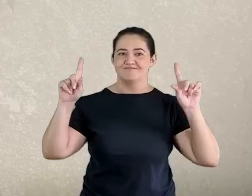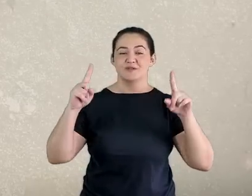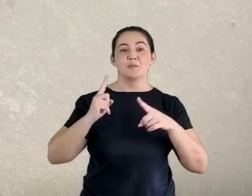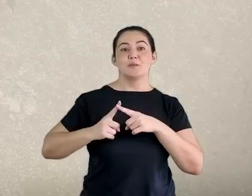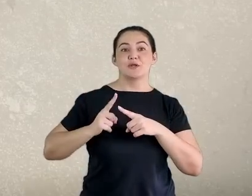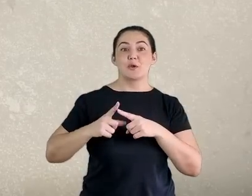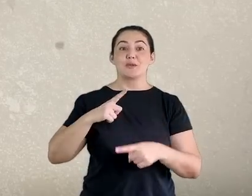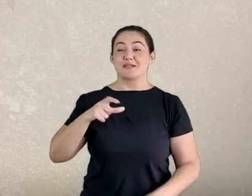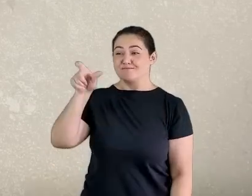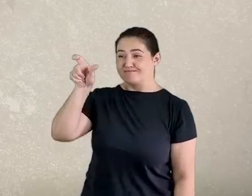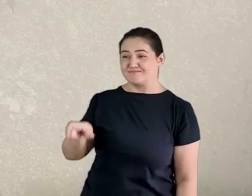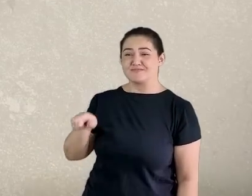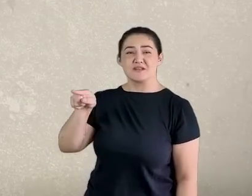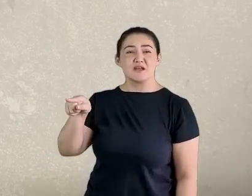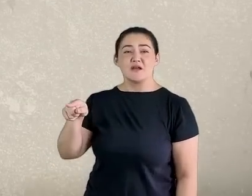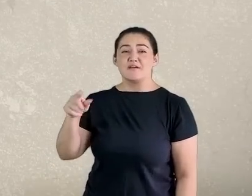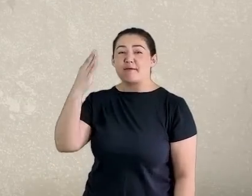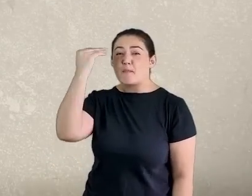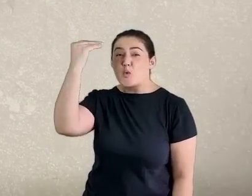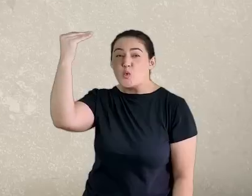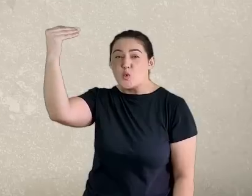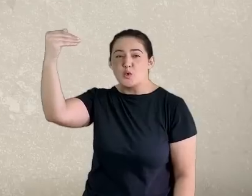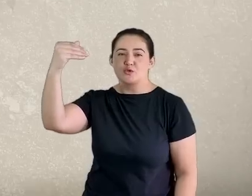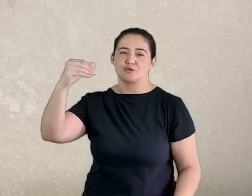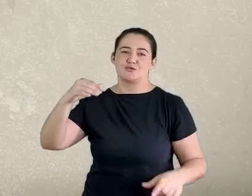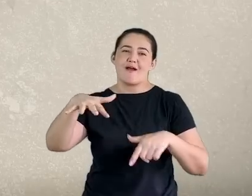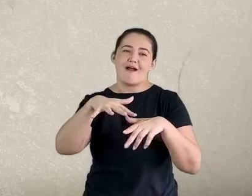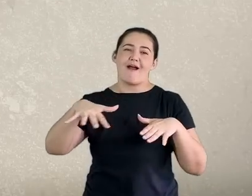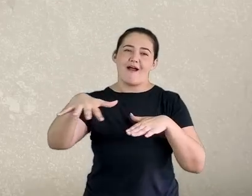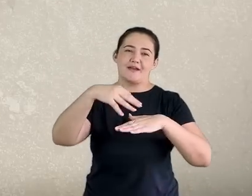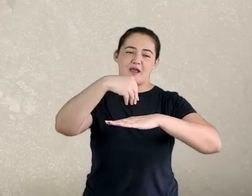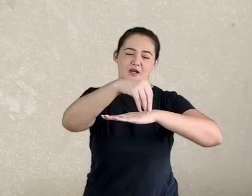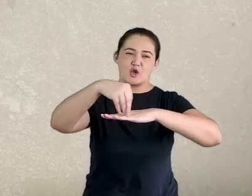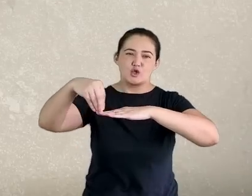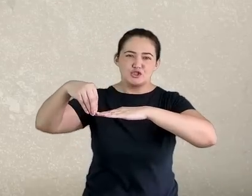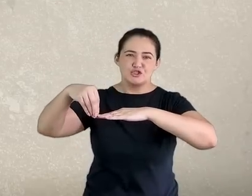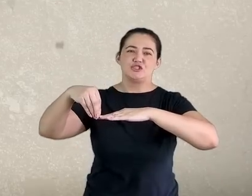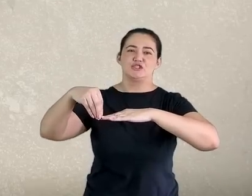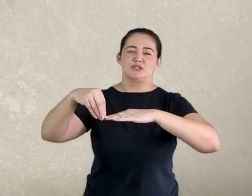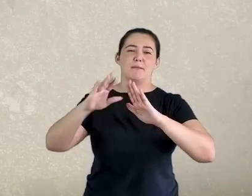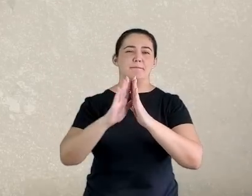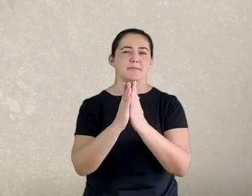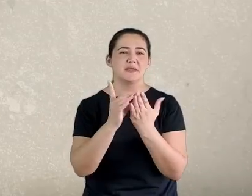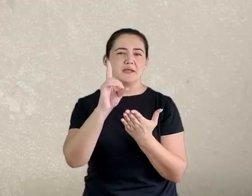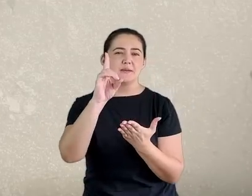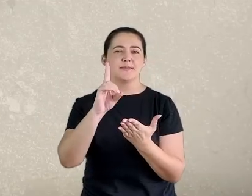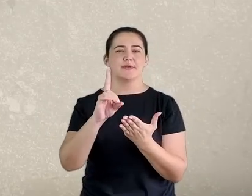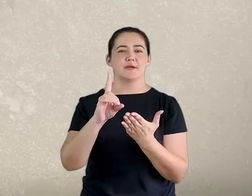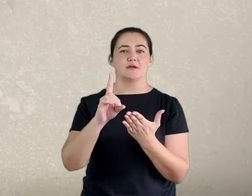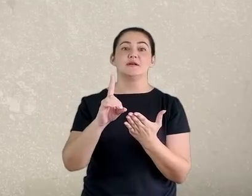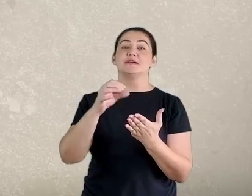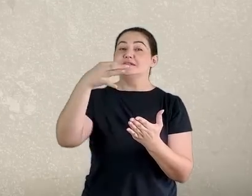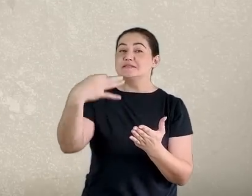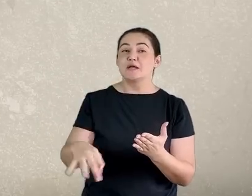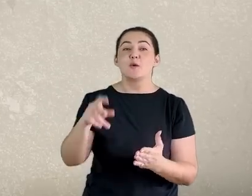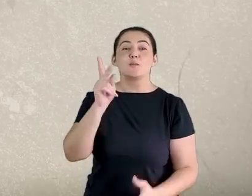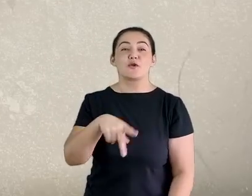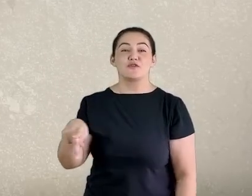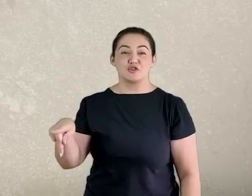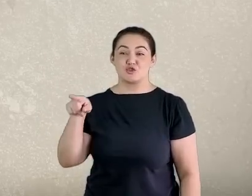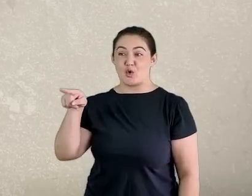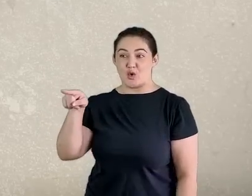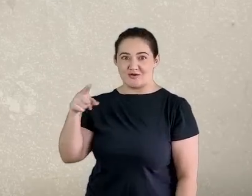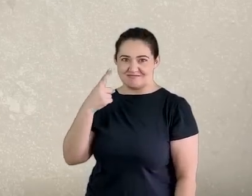com uma lenda viva da arqueologia. Quem já estudou arqueologia bíblica ou arqueologia do Oriente Médio, certamente ouviu falar do professor